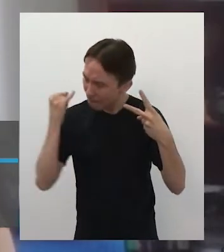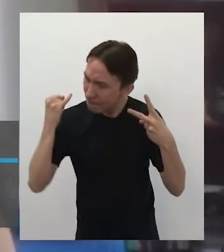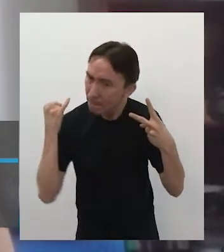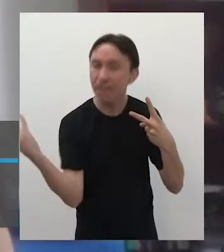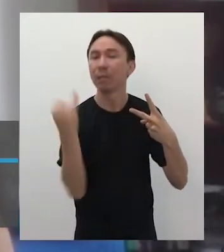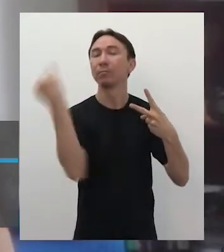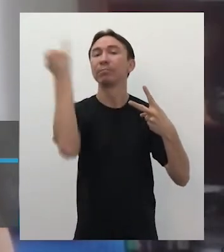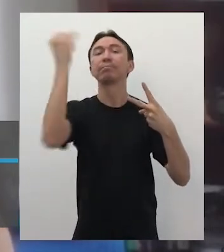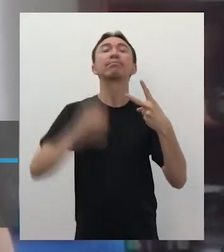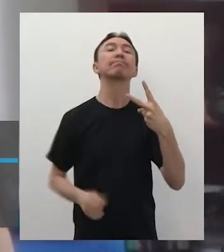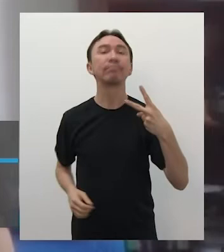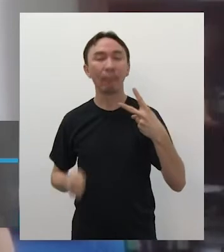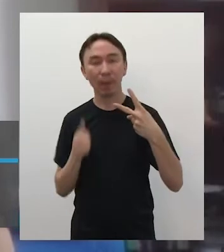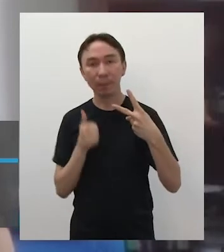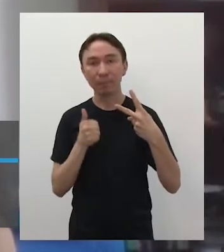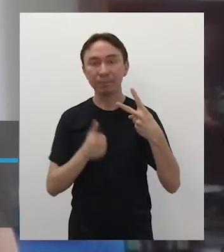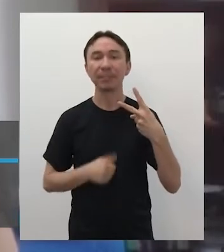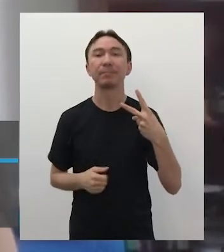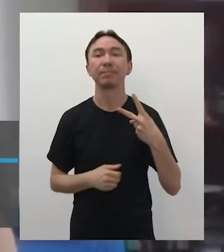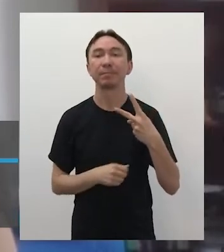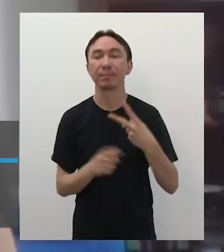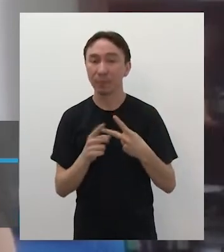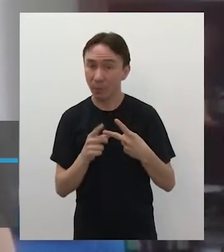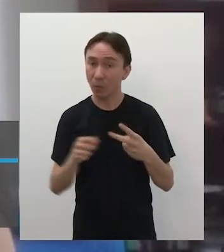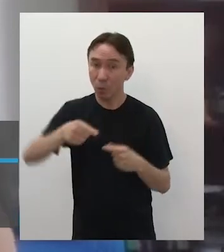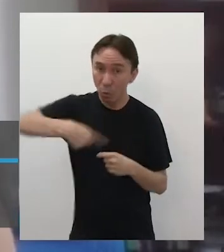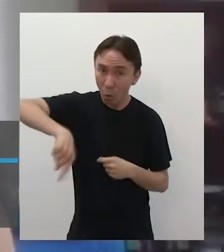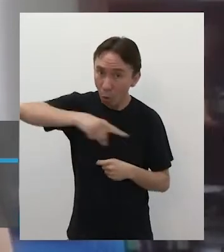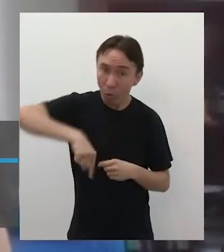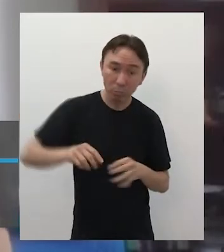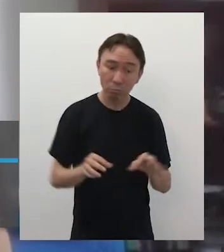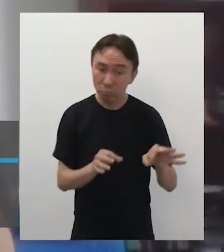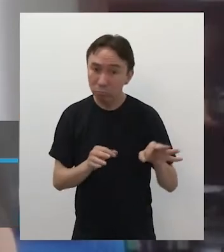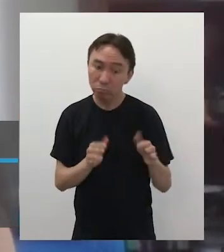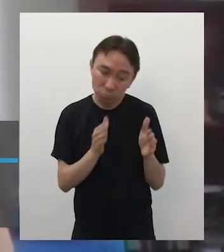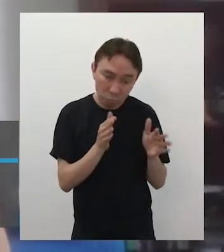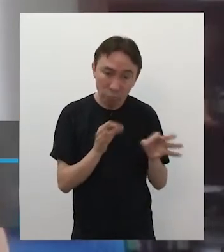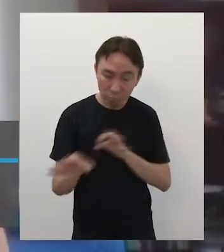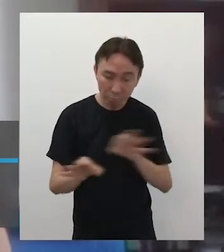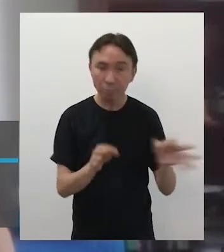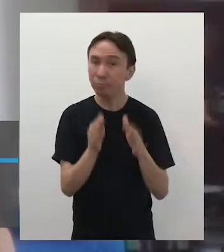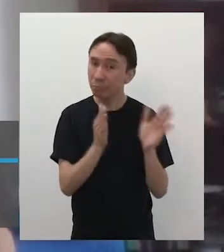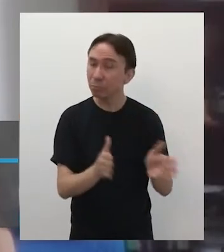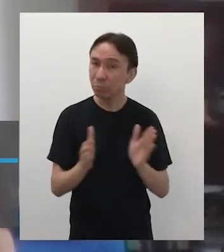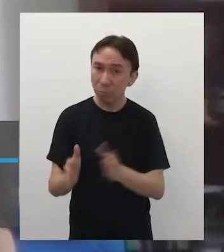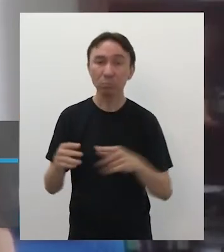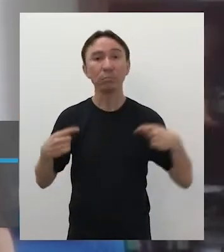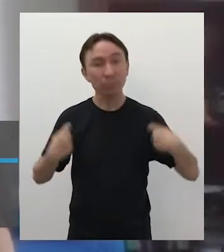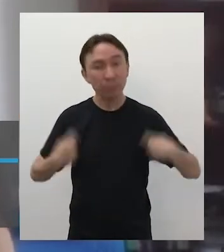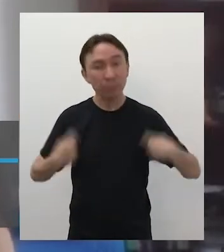por cumpri-las, por gerenciar o tempo para que a gente consiga cumprir esse combinado. Então, essa